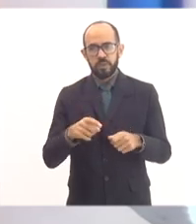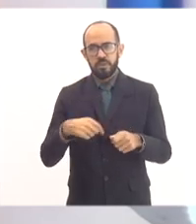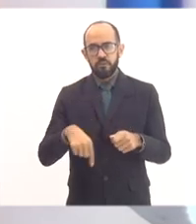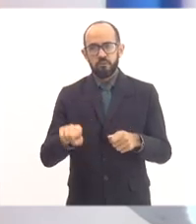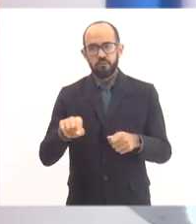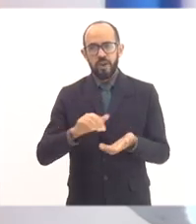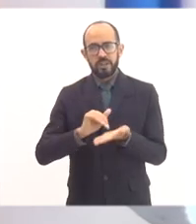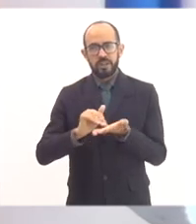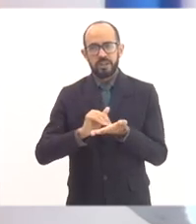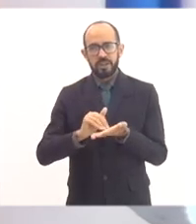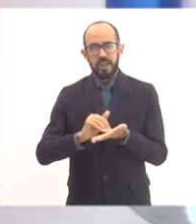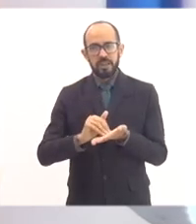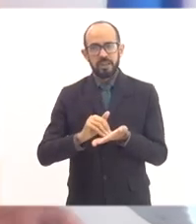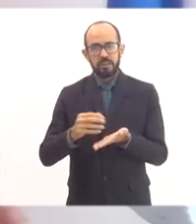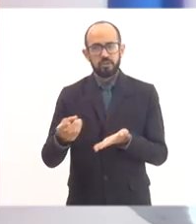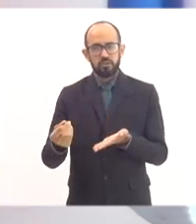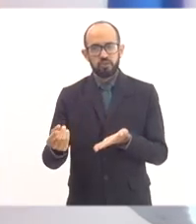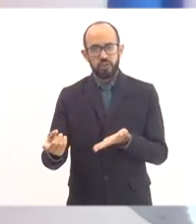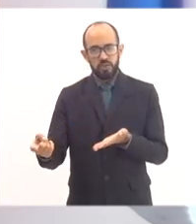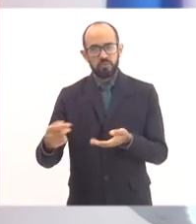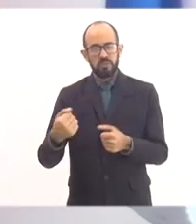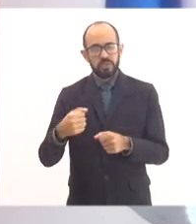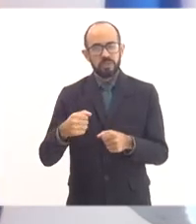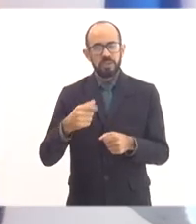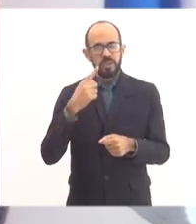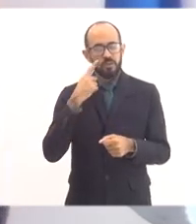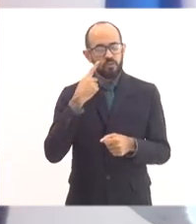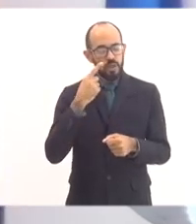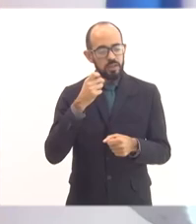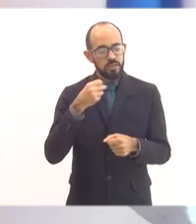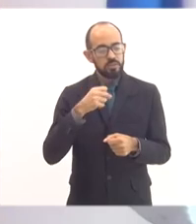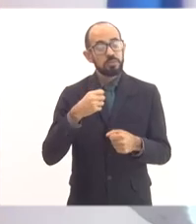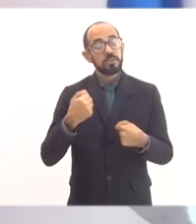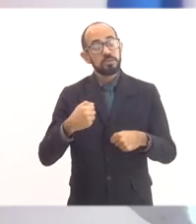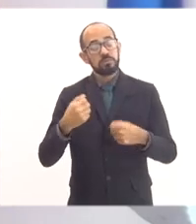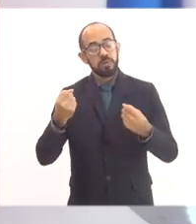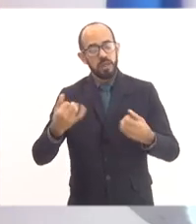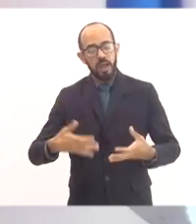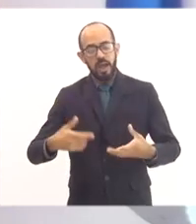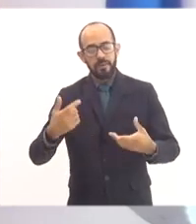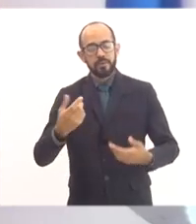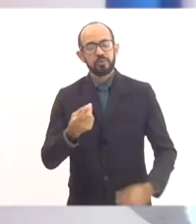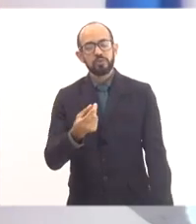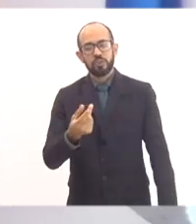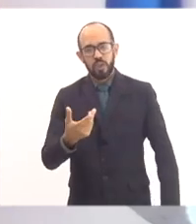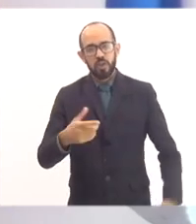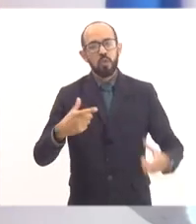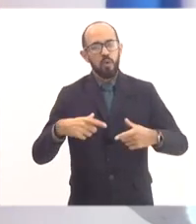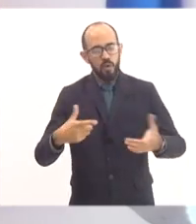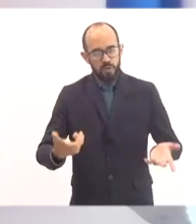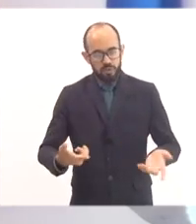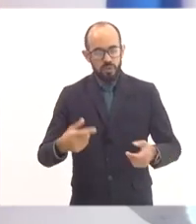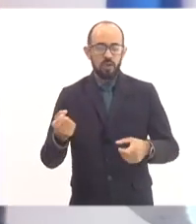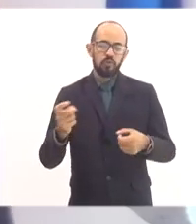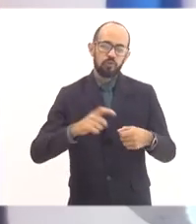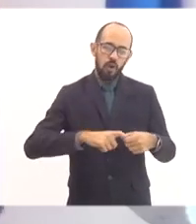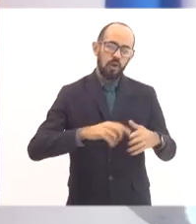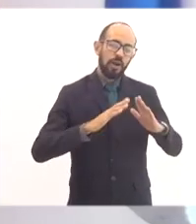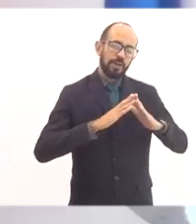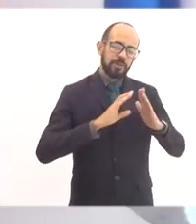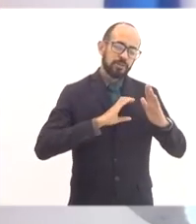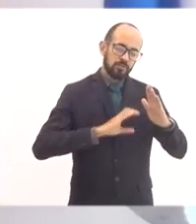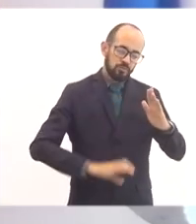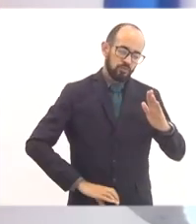fazenda e tem que ter o parecer da compensação, tem que explicar de onde vem o recurso, dizer se tem capacidade, aí volta para a Casa Civil, vai para a